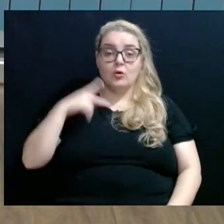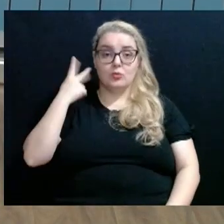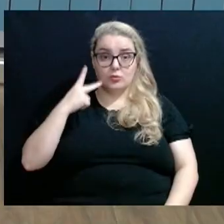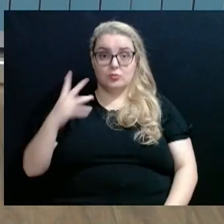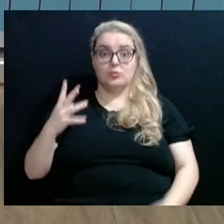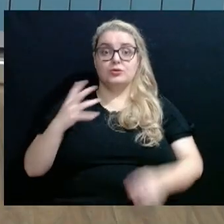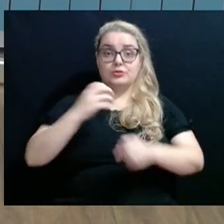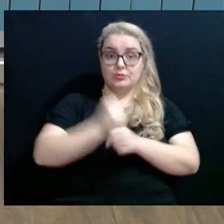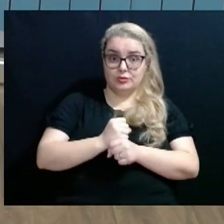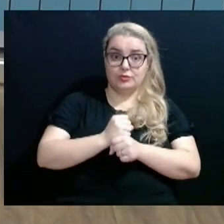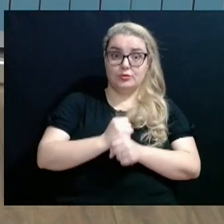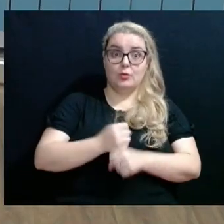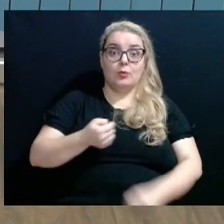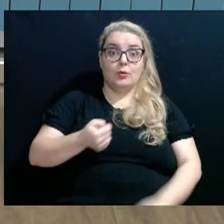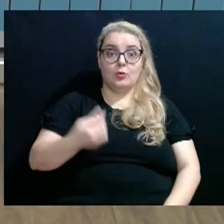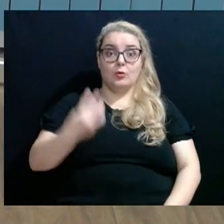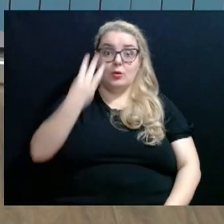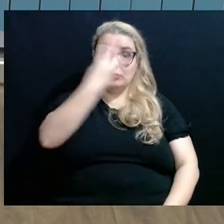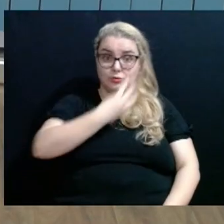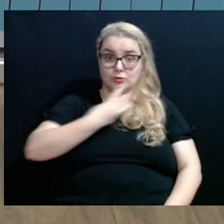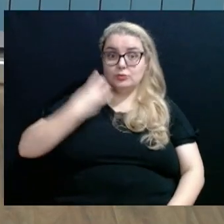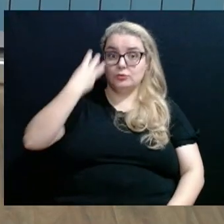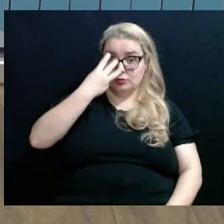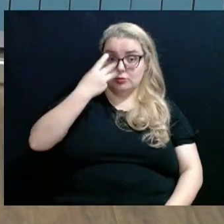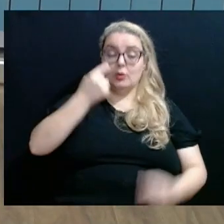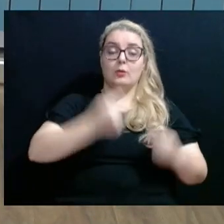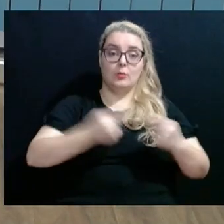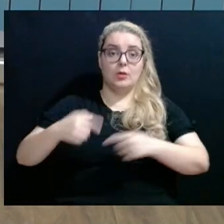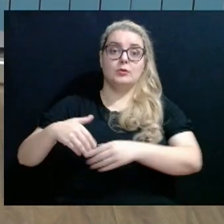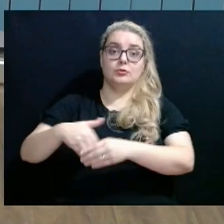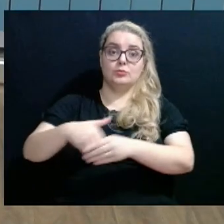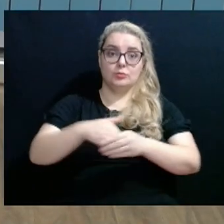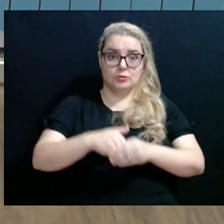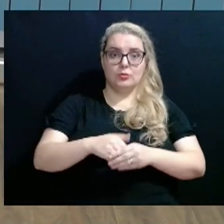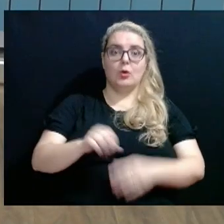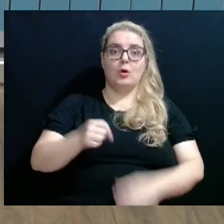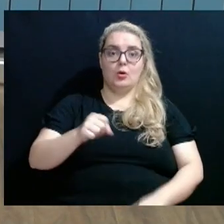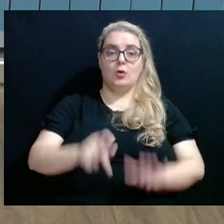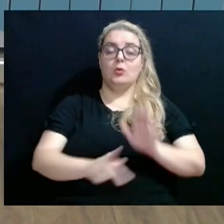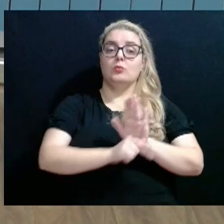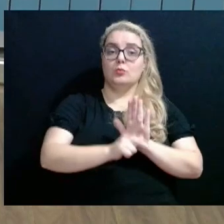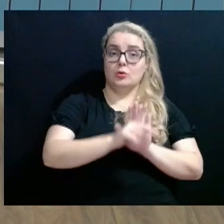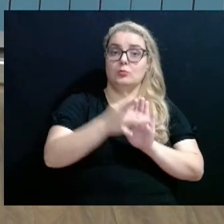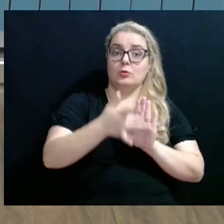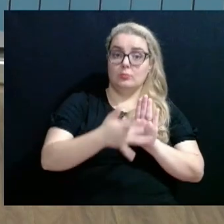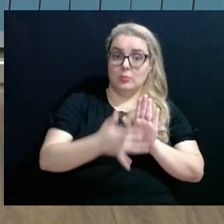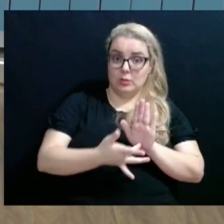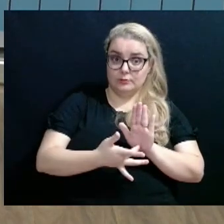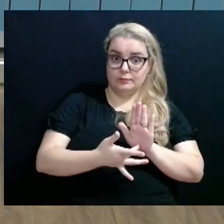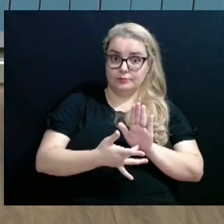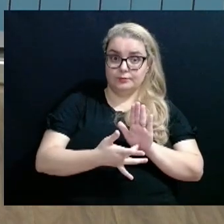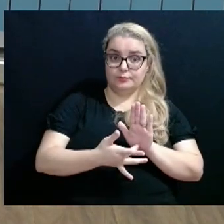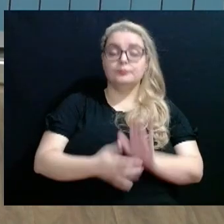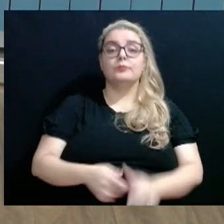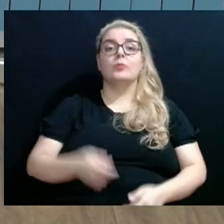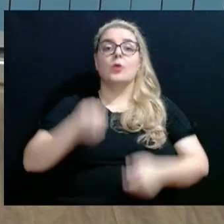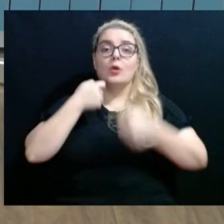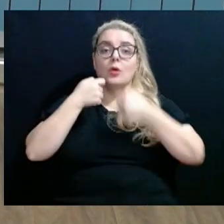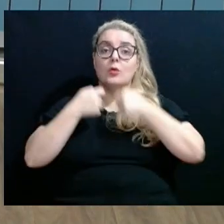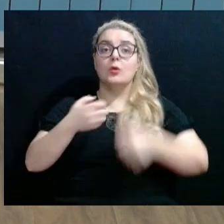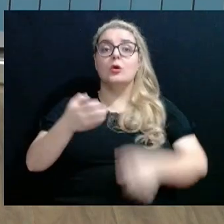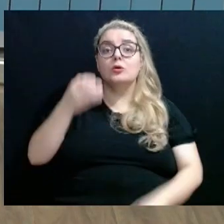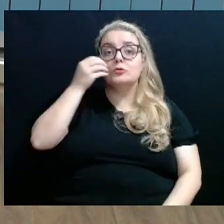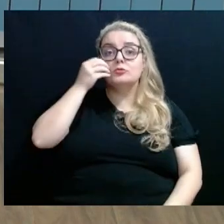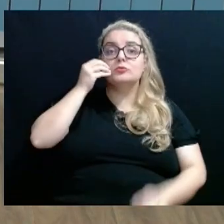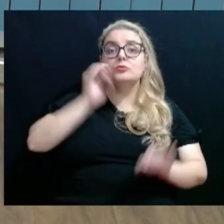por quase 3 horas para discutir e votar 8 projetos que estavam na pauta. O repórter André Aranha